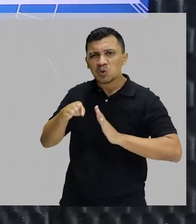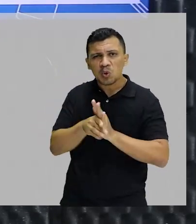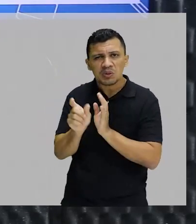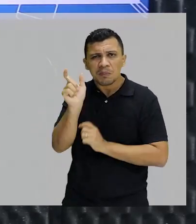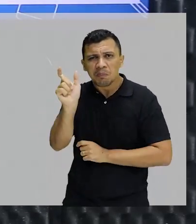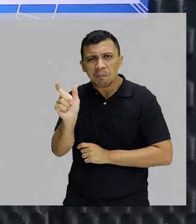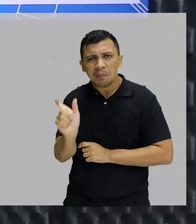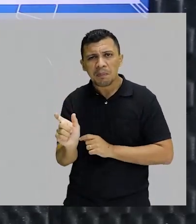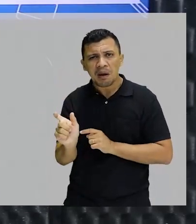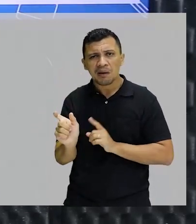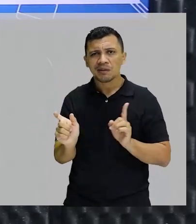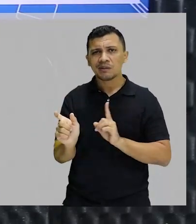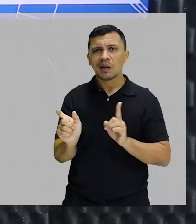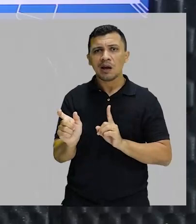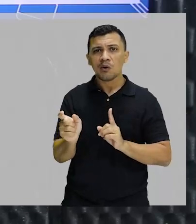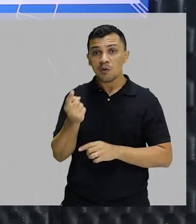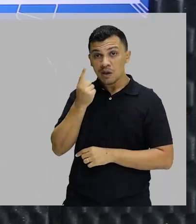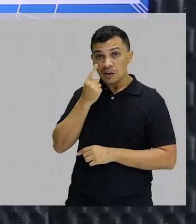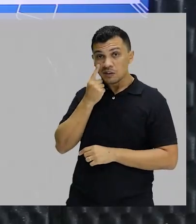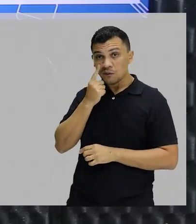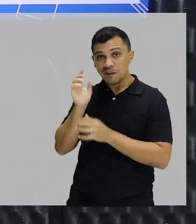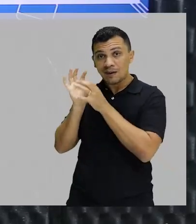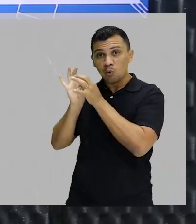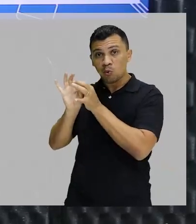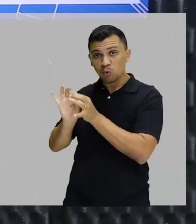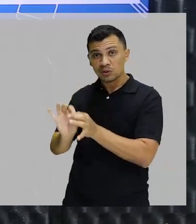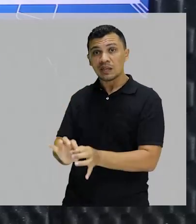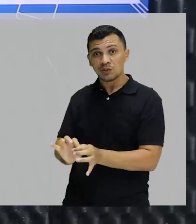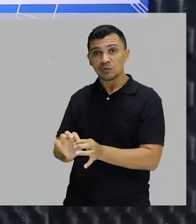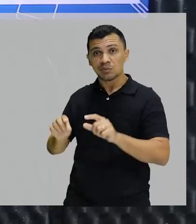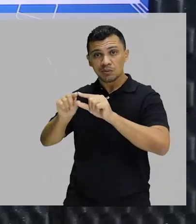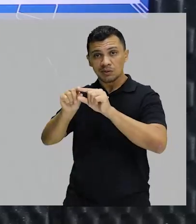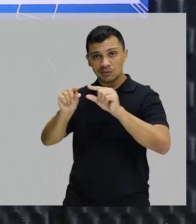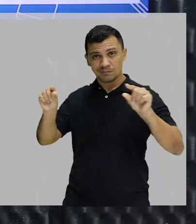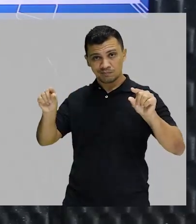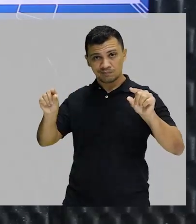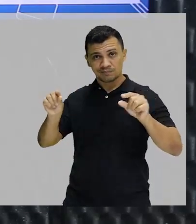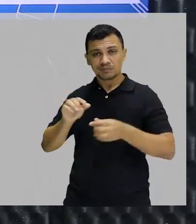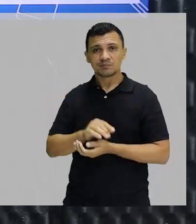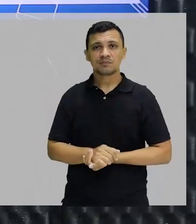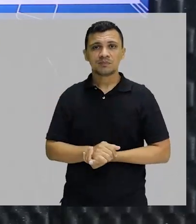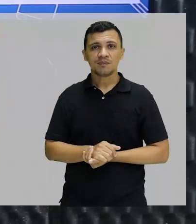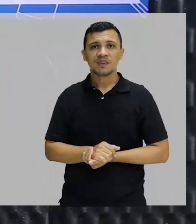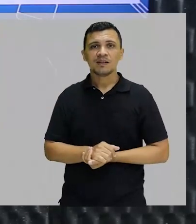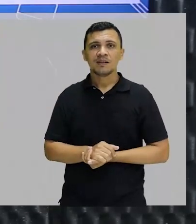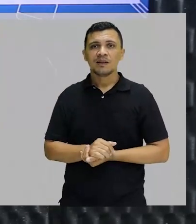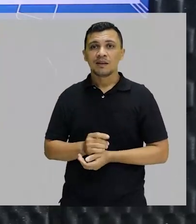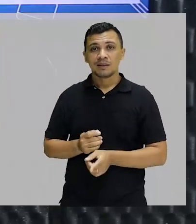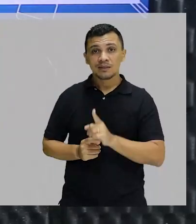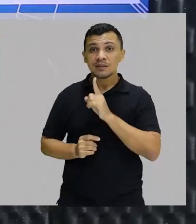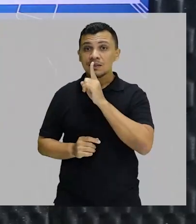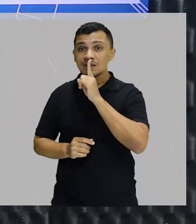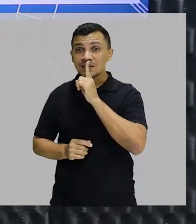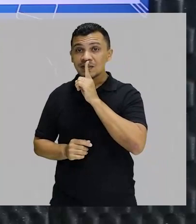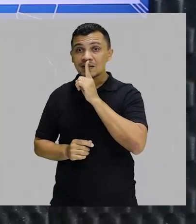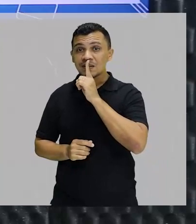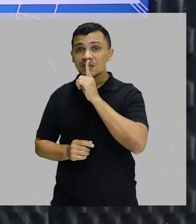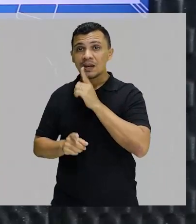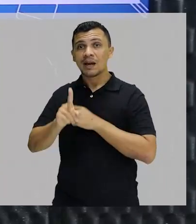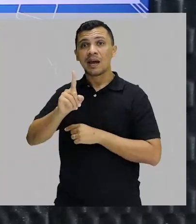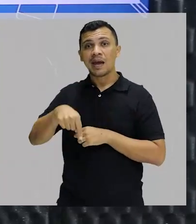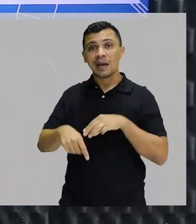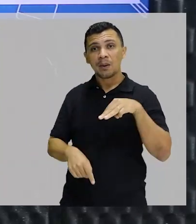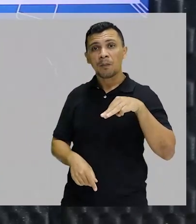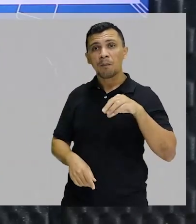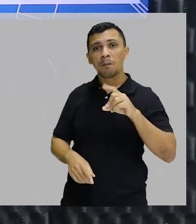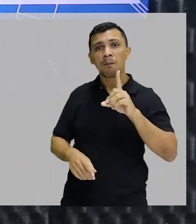Vocês têm que ir pelo contexto do que lhe diz aquela oração. Quando a gente diz em silêncio, é o modo como o